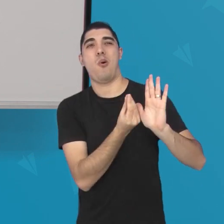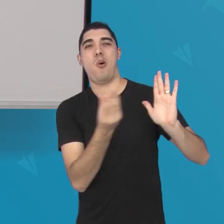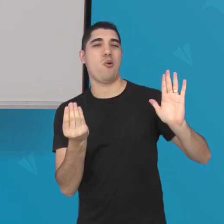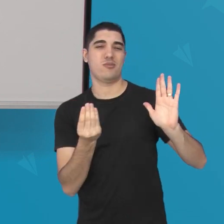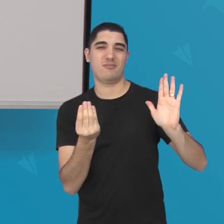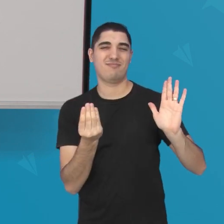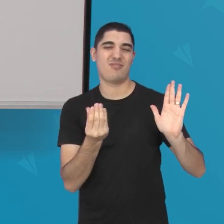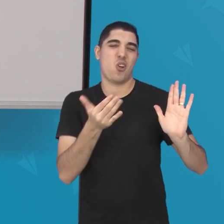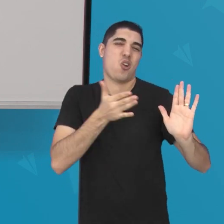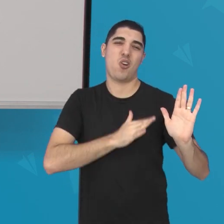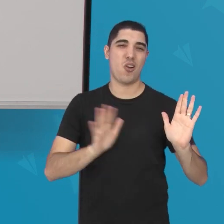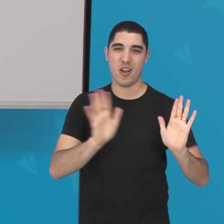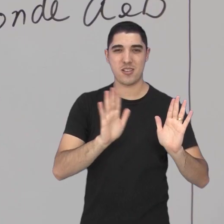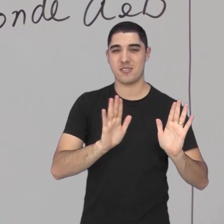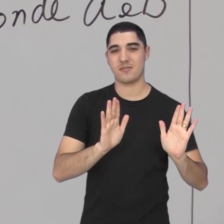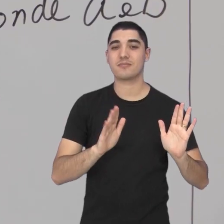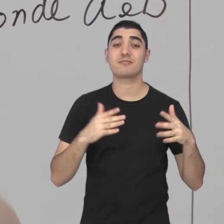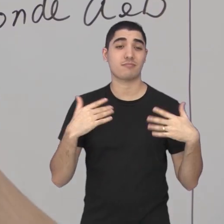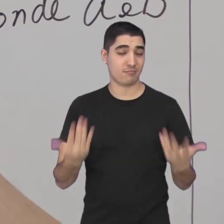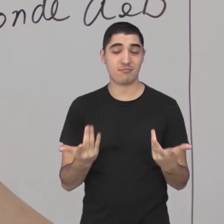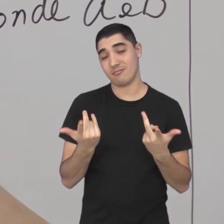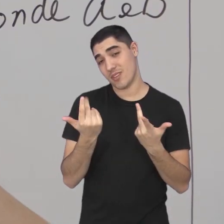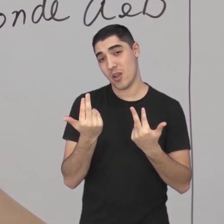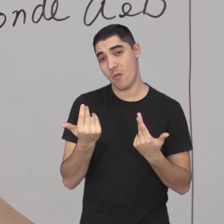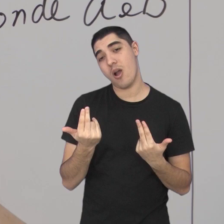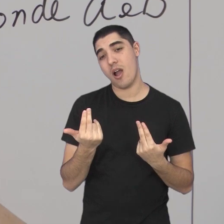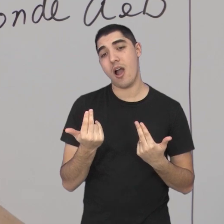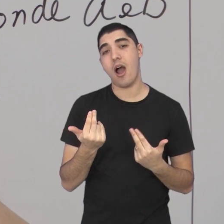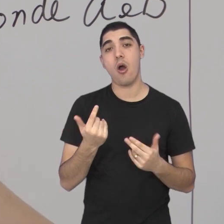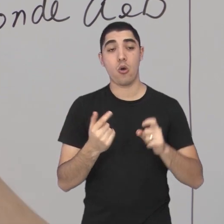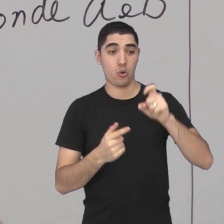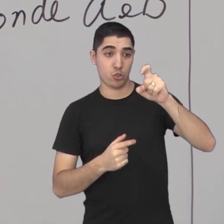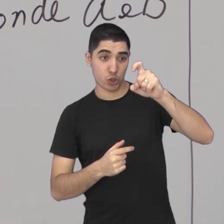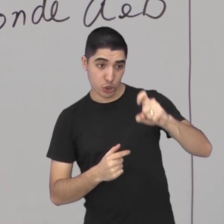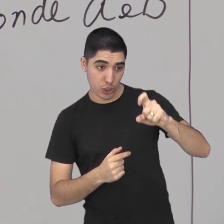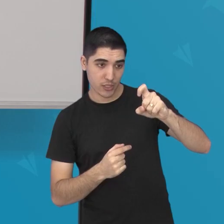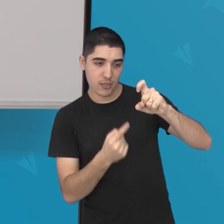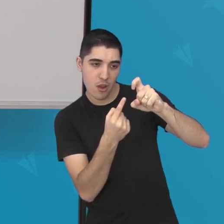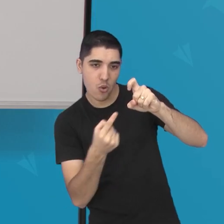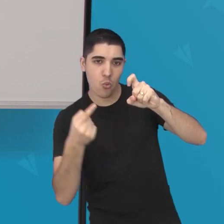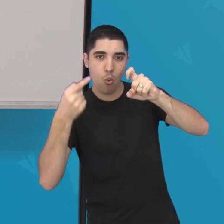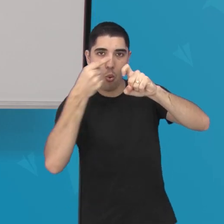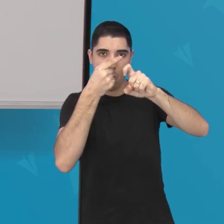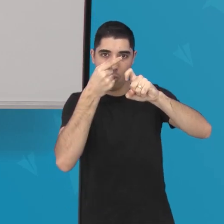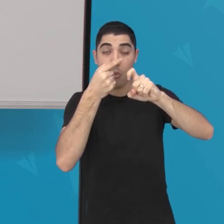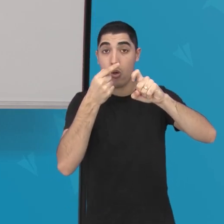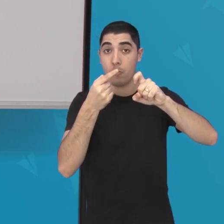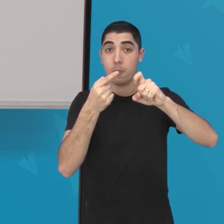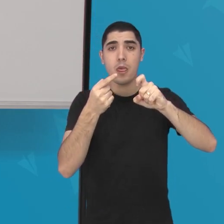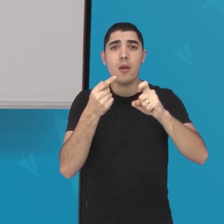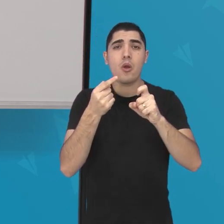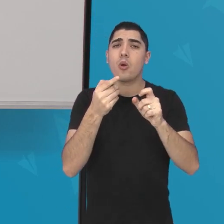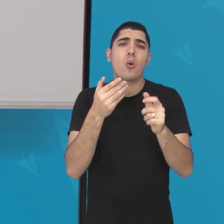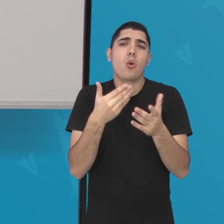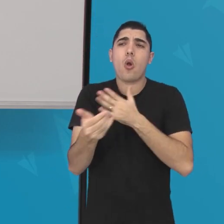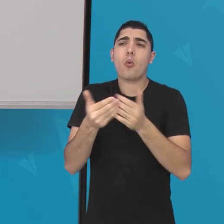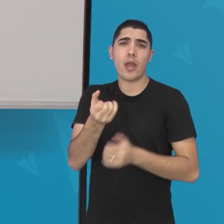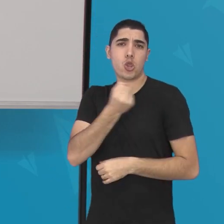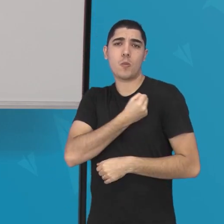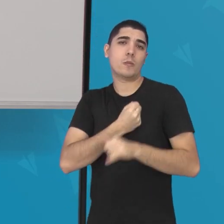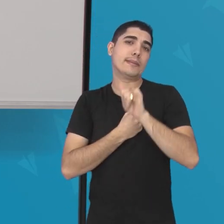nenhuma informação nova, que é o caso do x elevado a 1. Por quê? Todo número elevado a 1 é ele